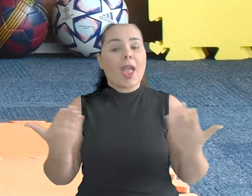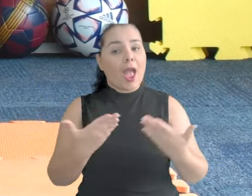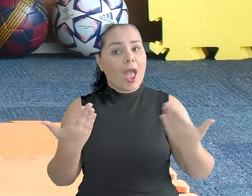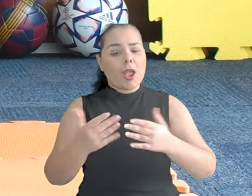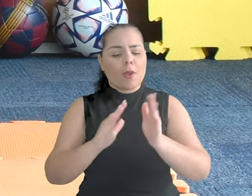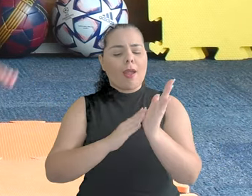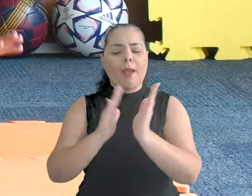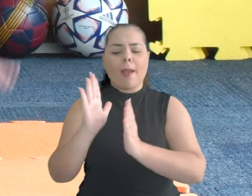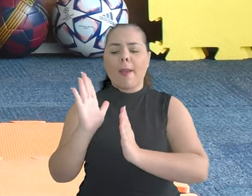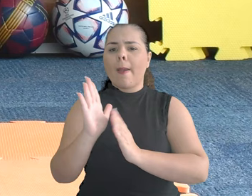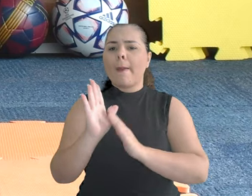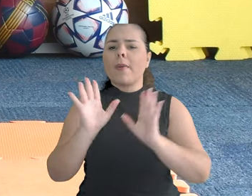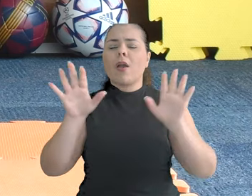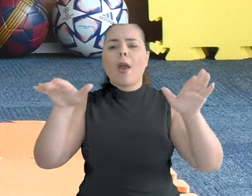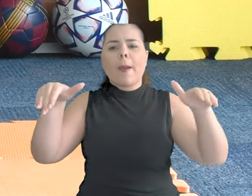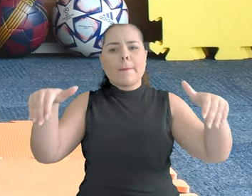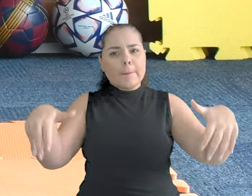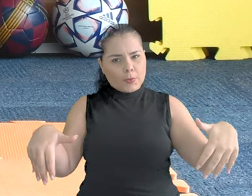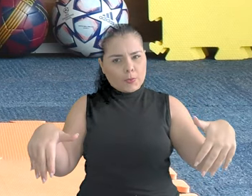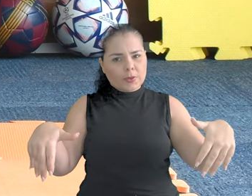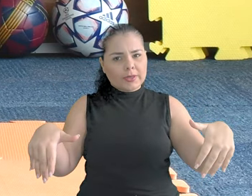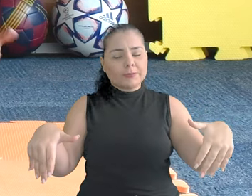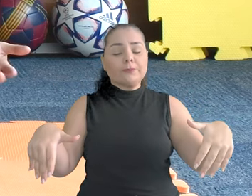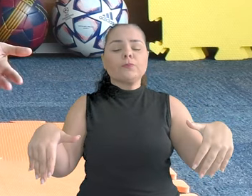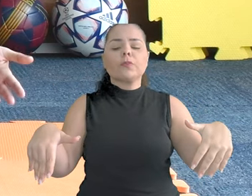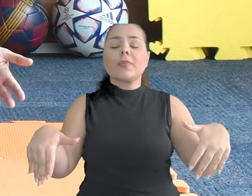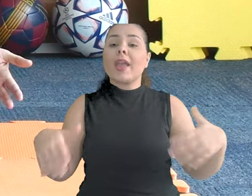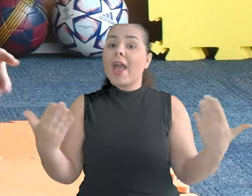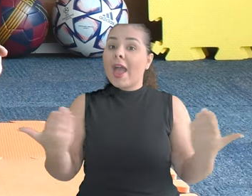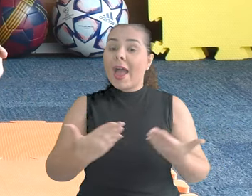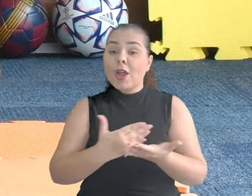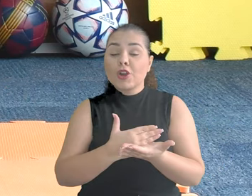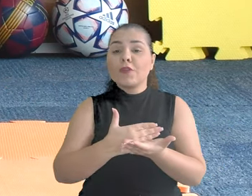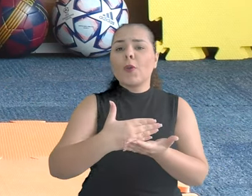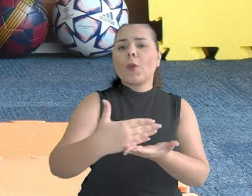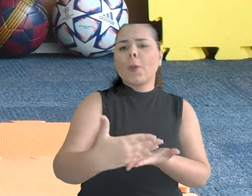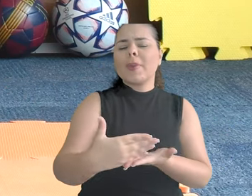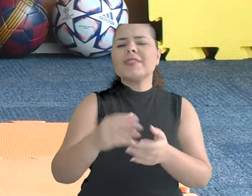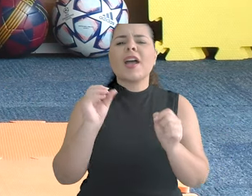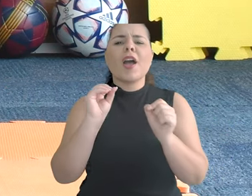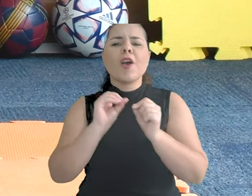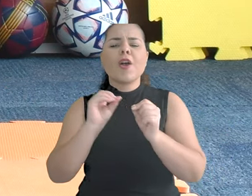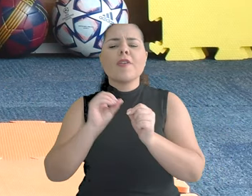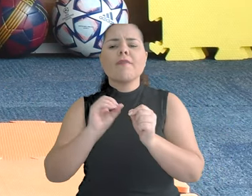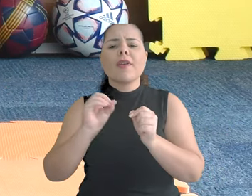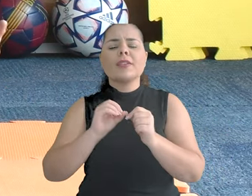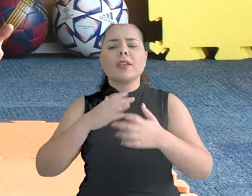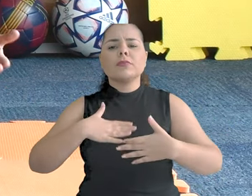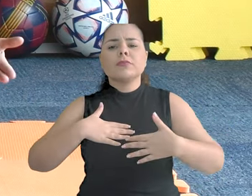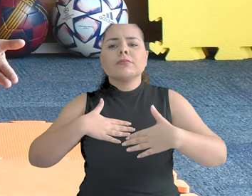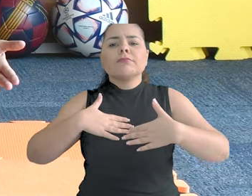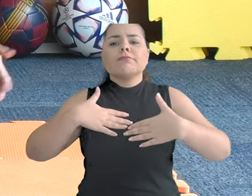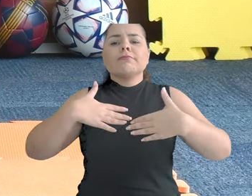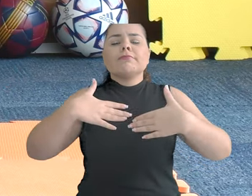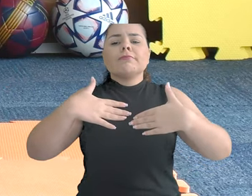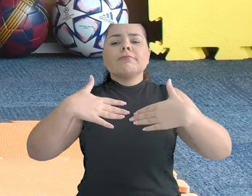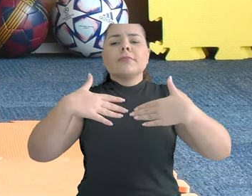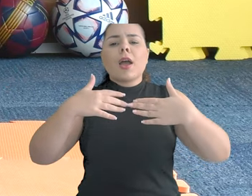as mãos aqui, nos joelhos. A gente vai começar inspirando e respirando